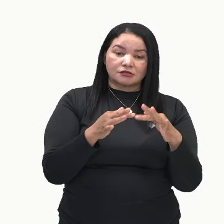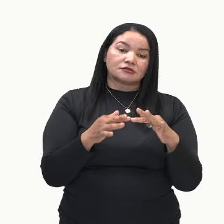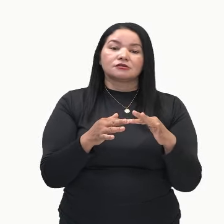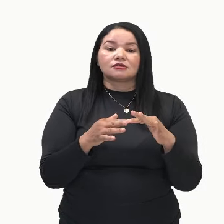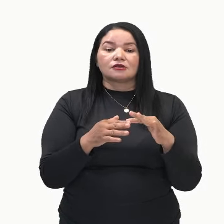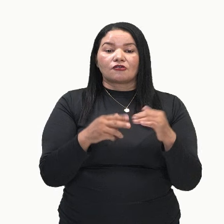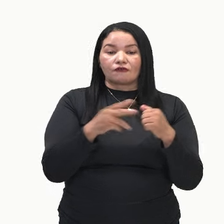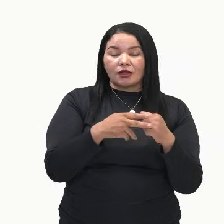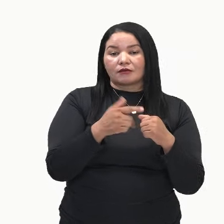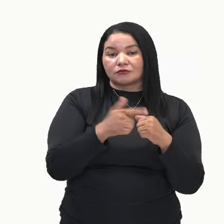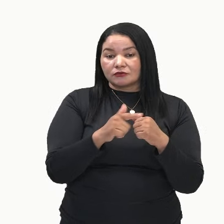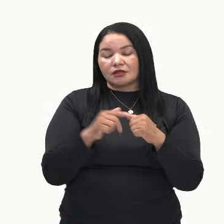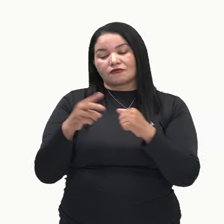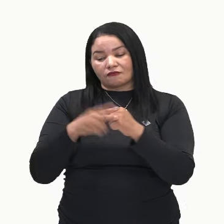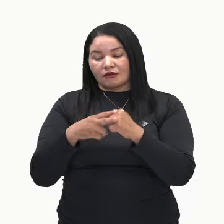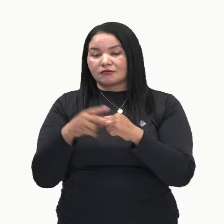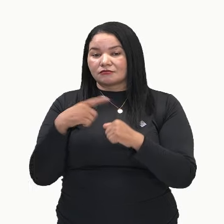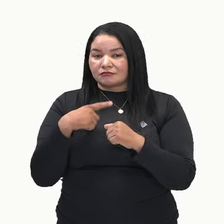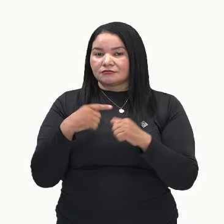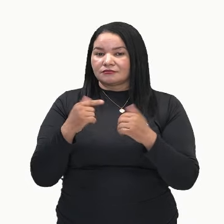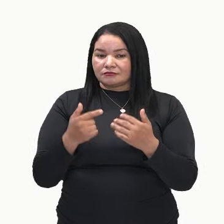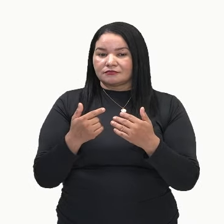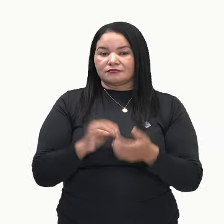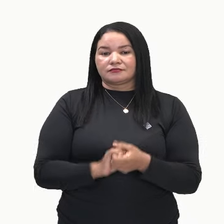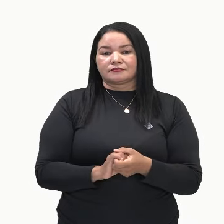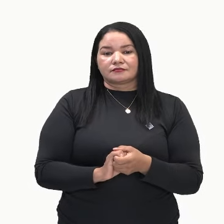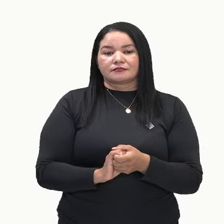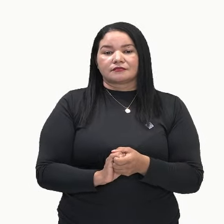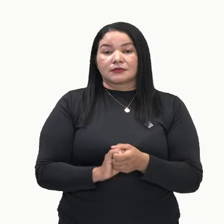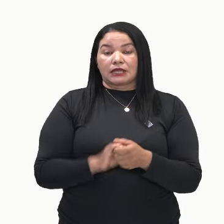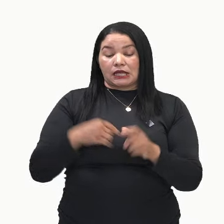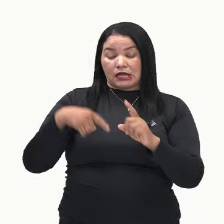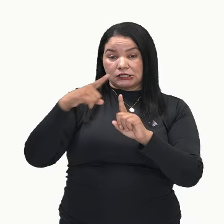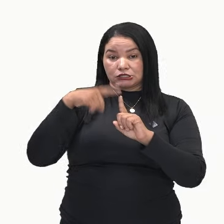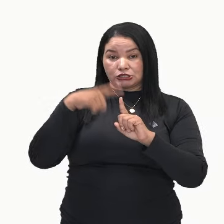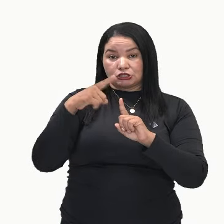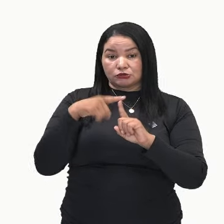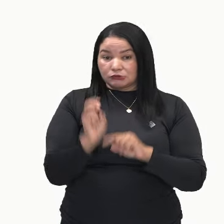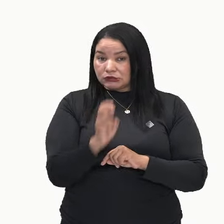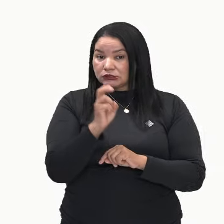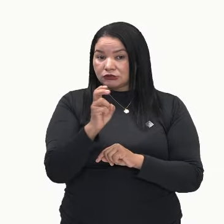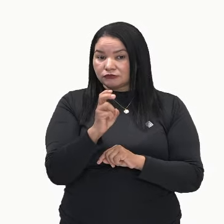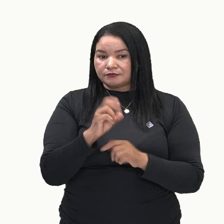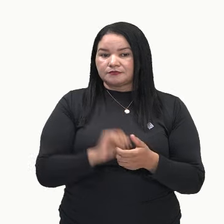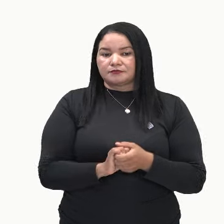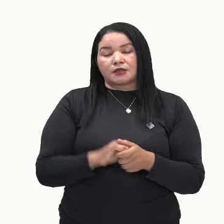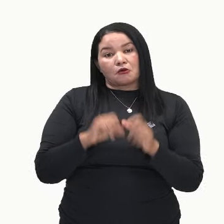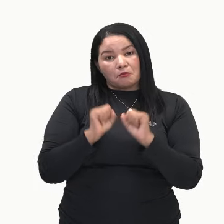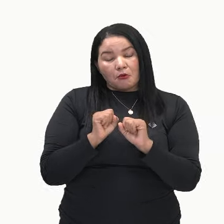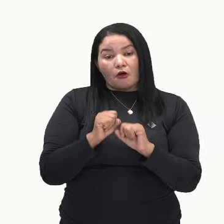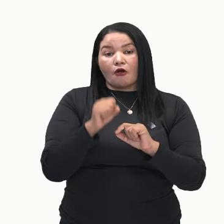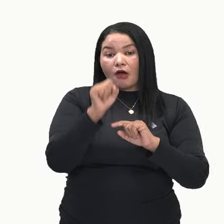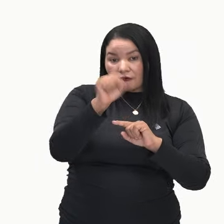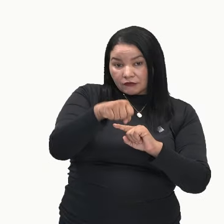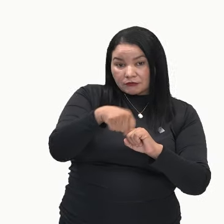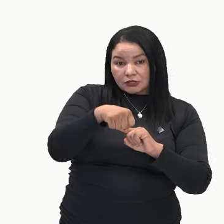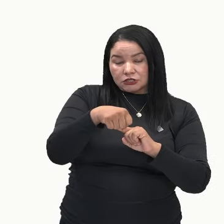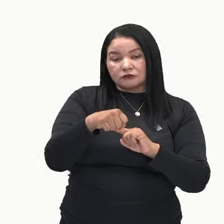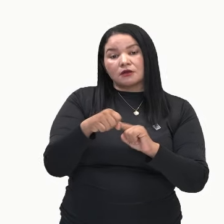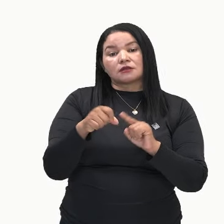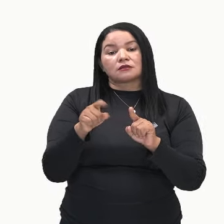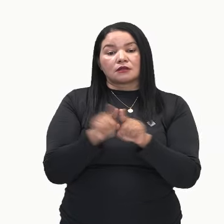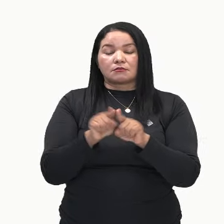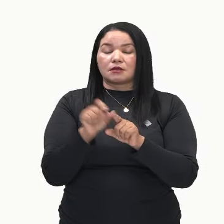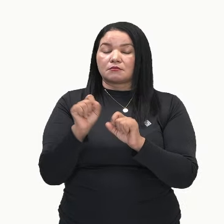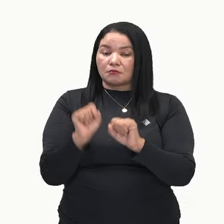das frases a gente tem aí esses 5 tipos, perfeito? Assim como ela pode ser afirmativa, ela também pode ser